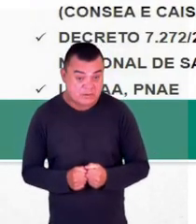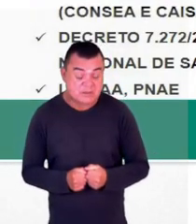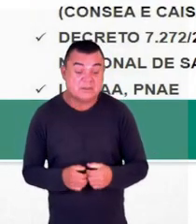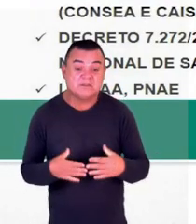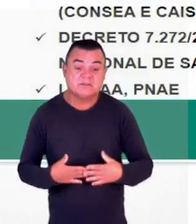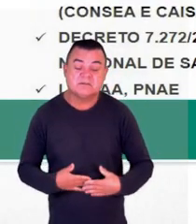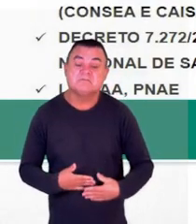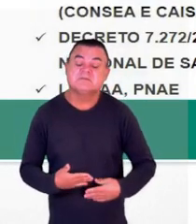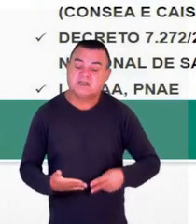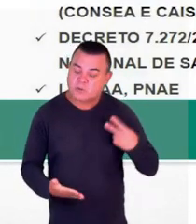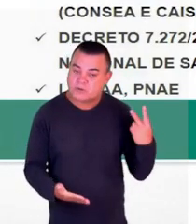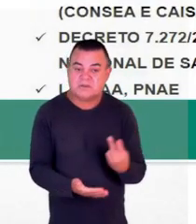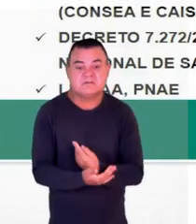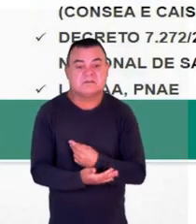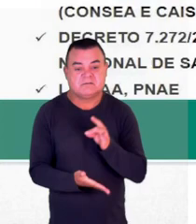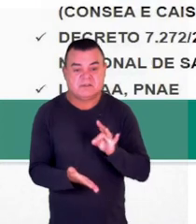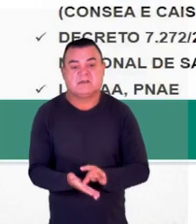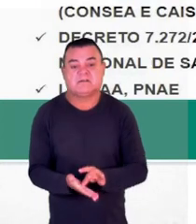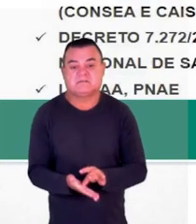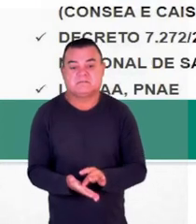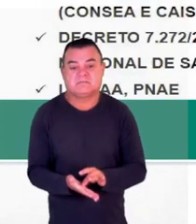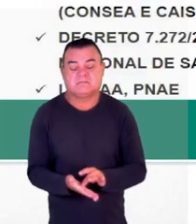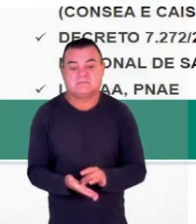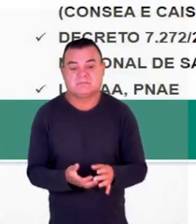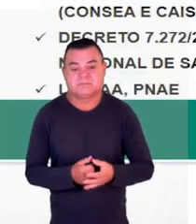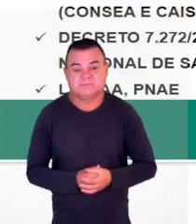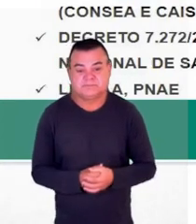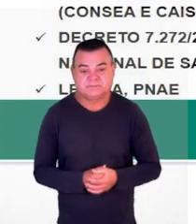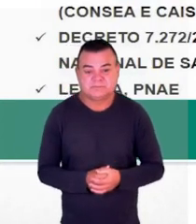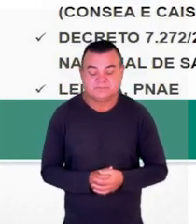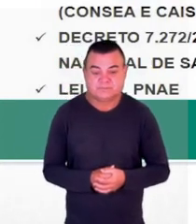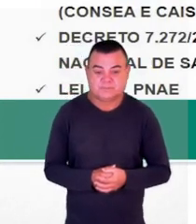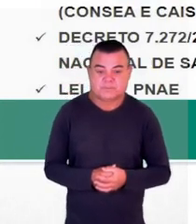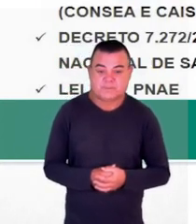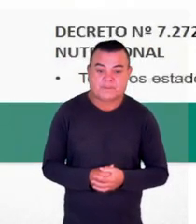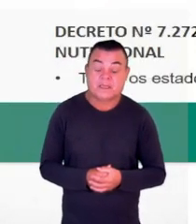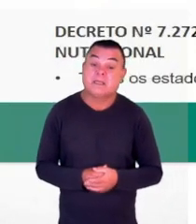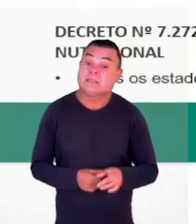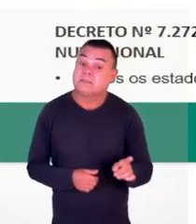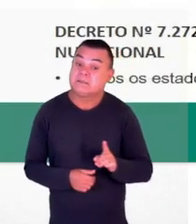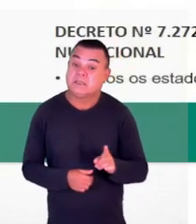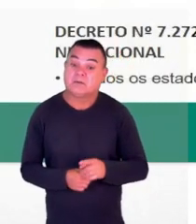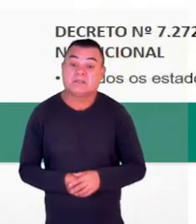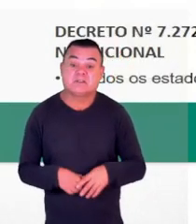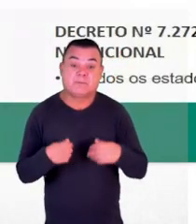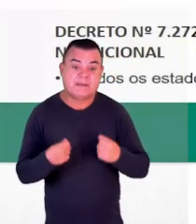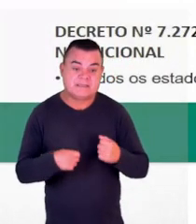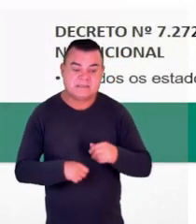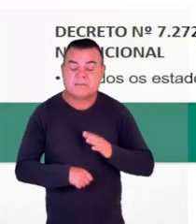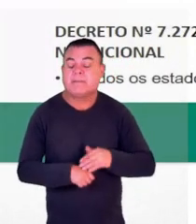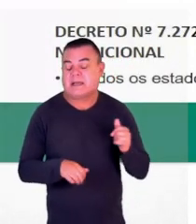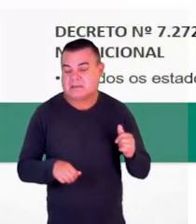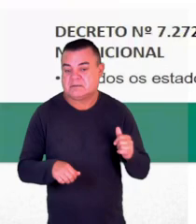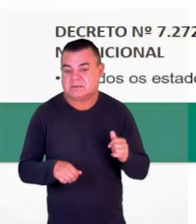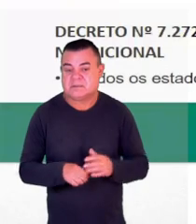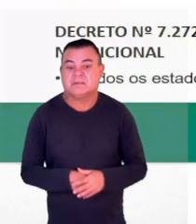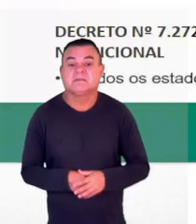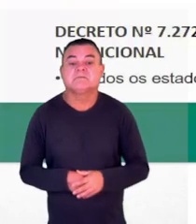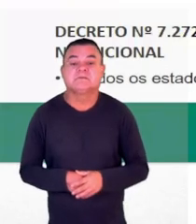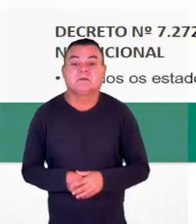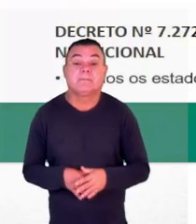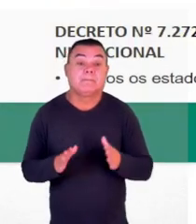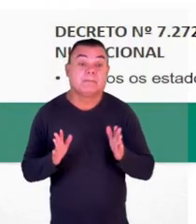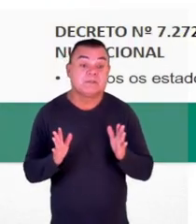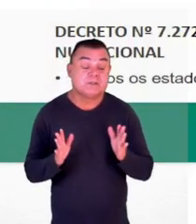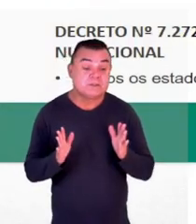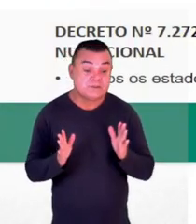pleno funcionamento não que a gente que a gente não precise deais a gente precisaria Claro de muito mais coisa mas já o que a gente